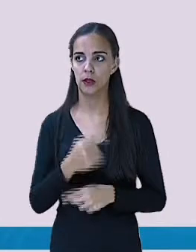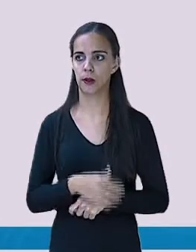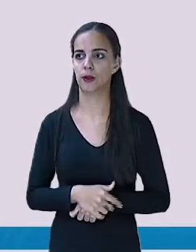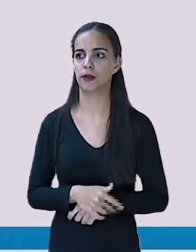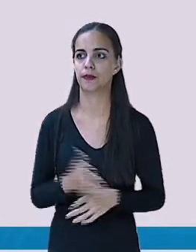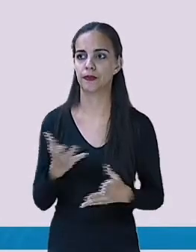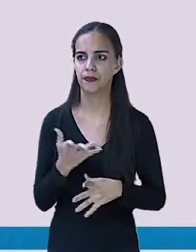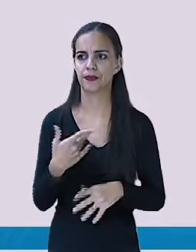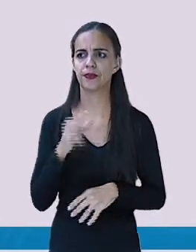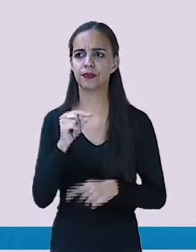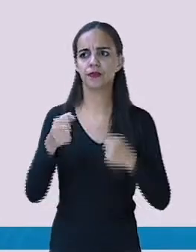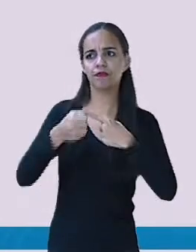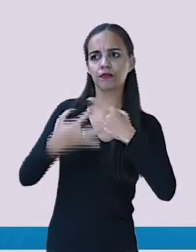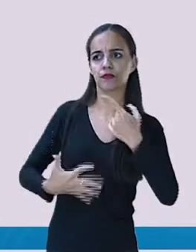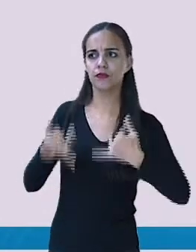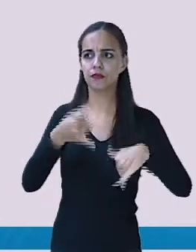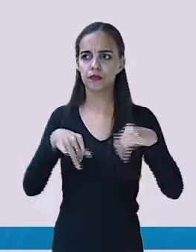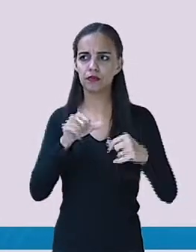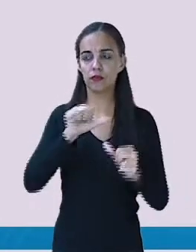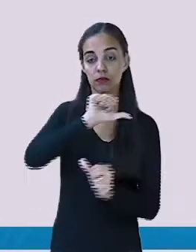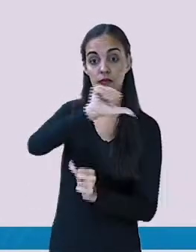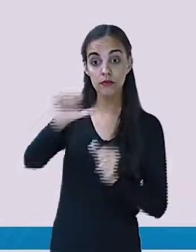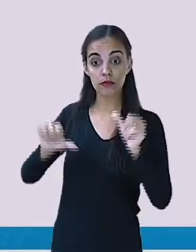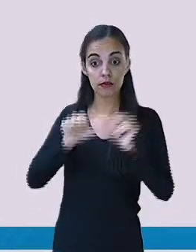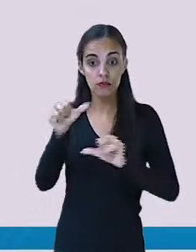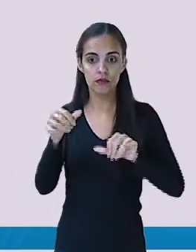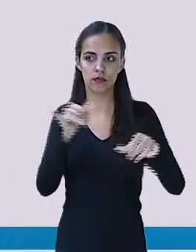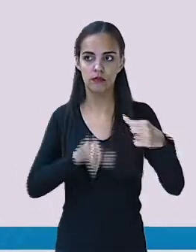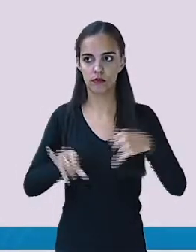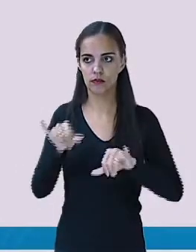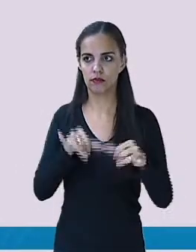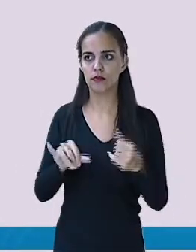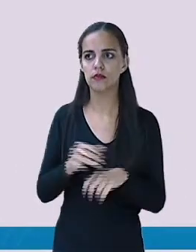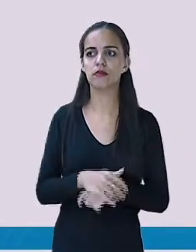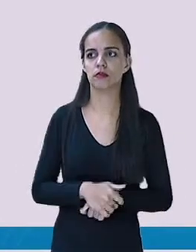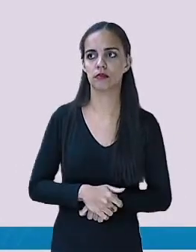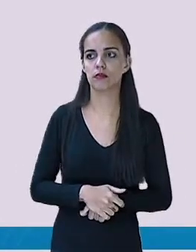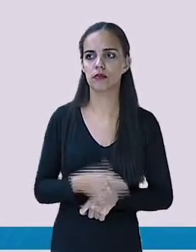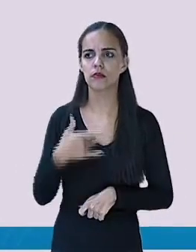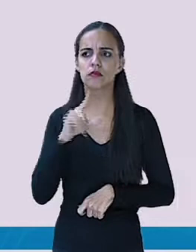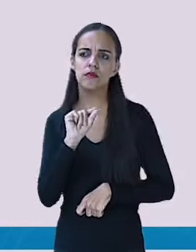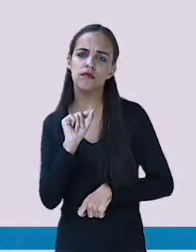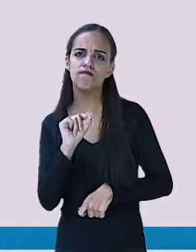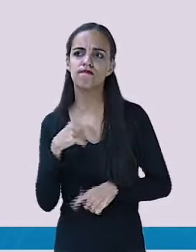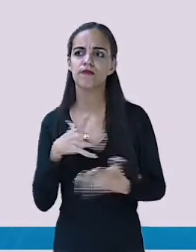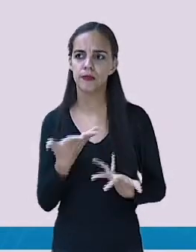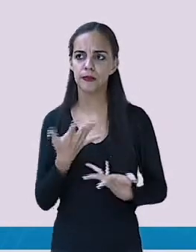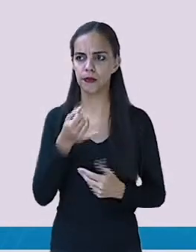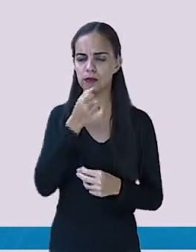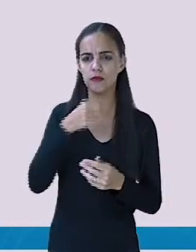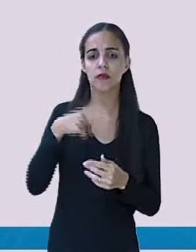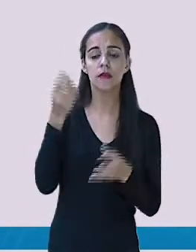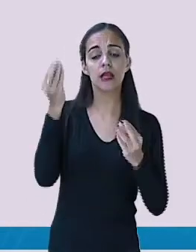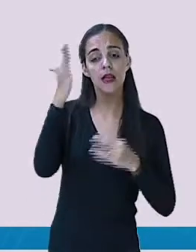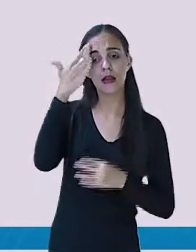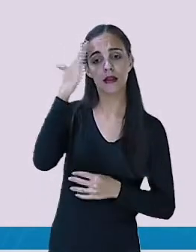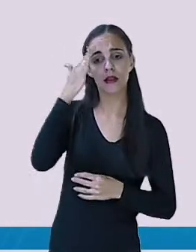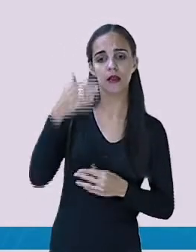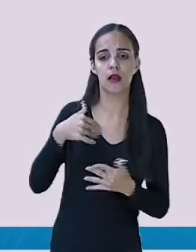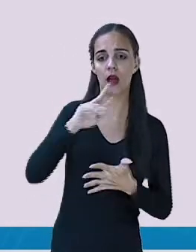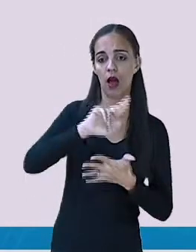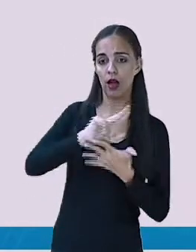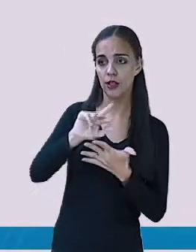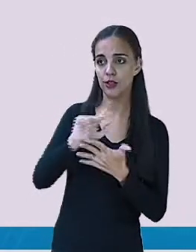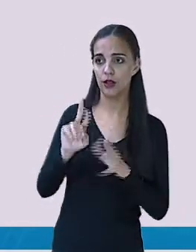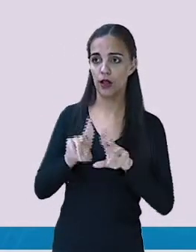falar em transformações químicas exatamente no nosso percebermos a diferença entre